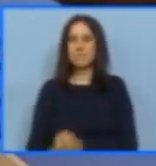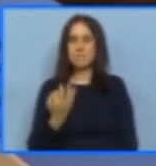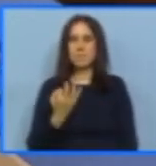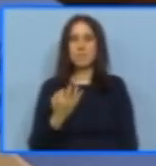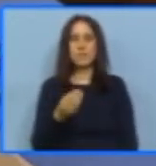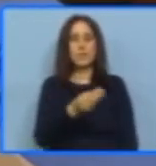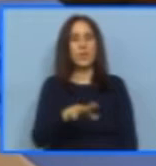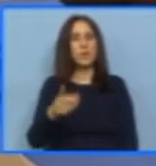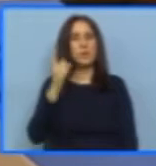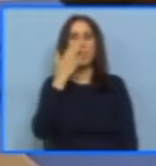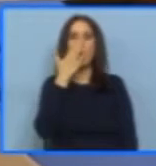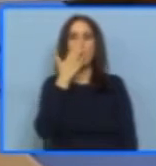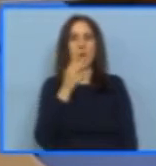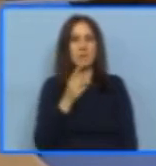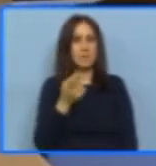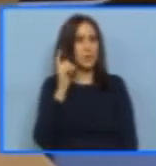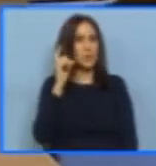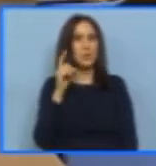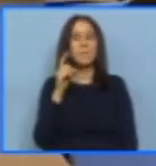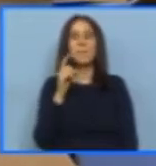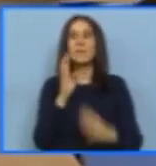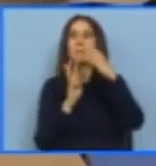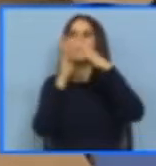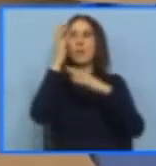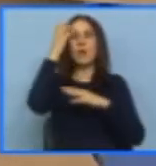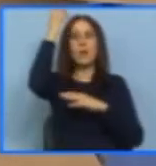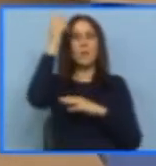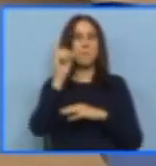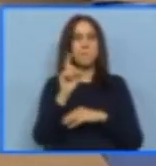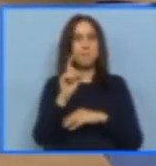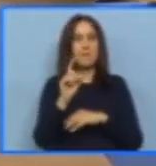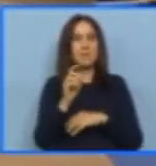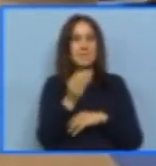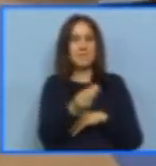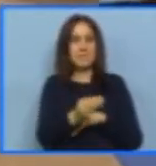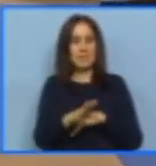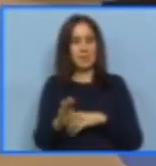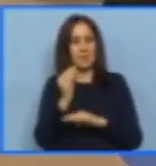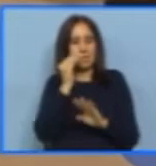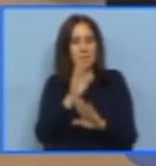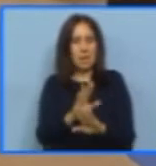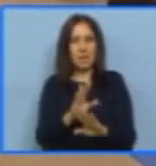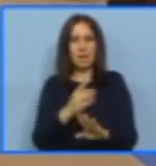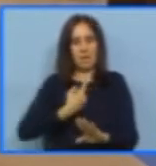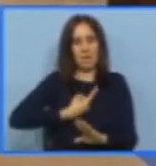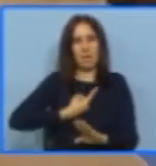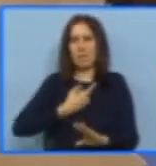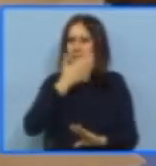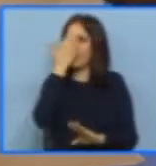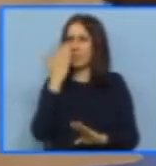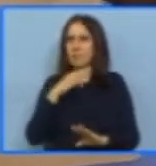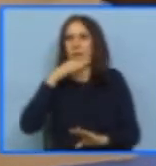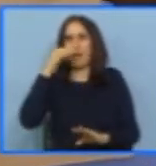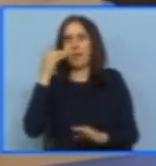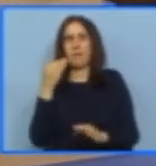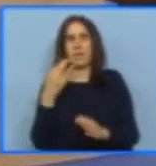Aqueles não entrará no reino dos céus. O ser como criança é muito difícil, sobretudo para quem é adulto, para quem está cheio de certezas e entrincheirado,